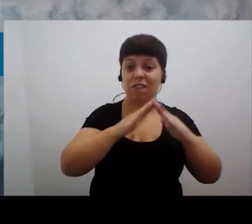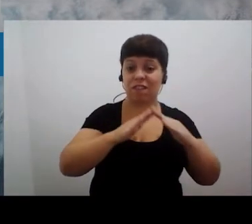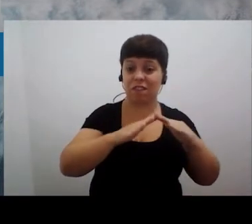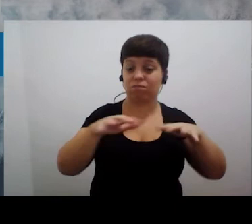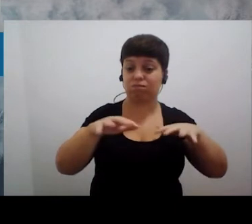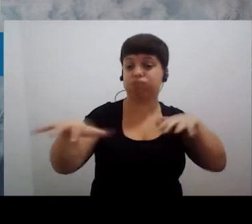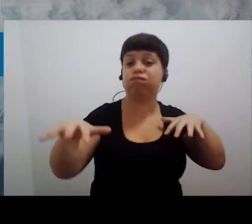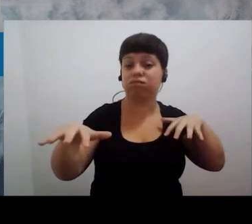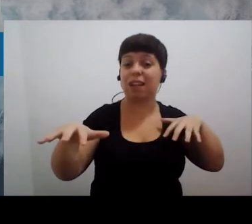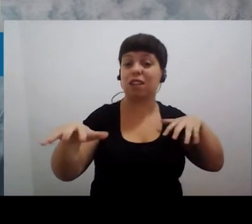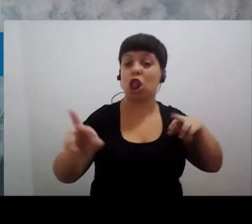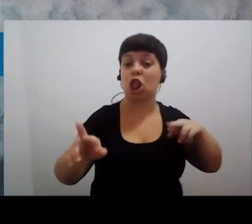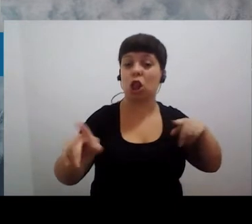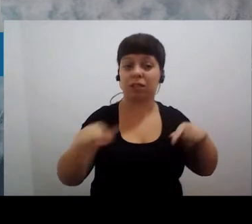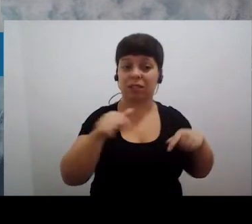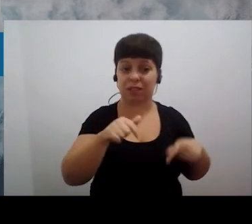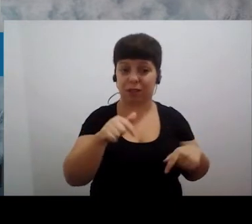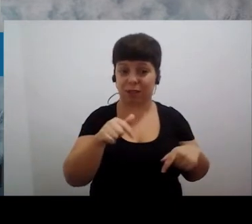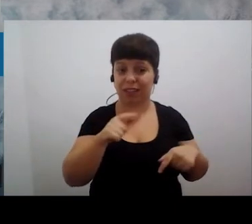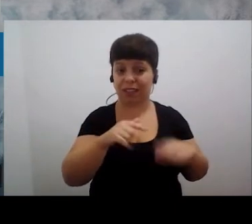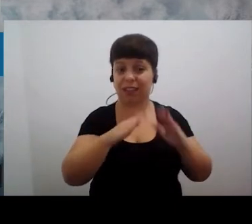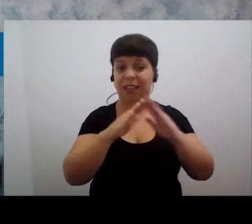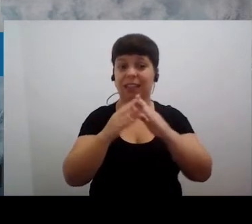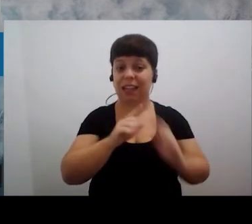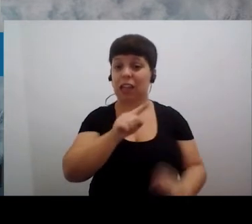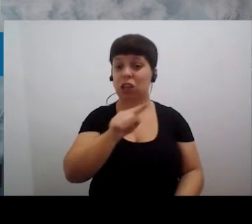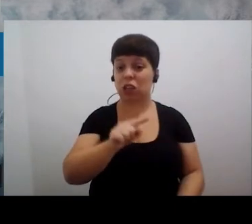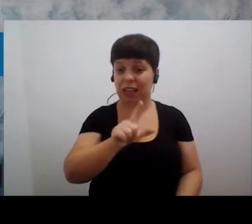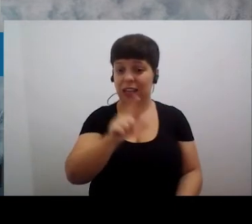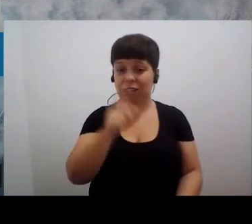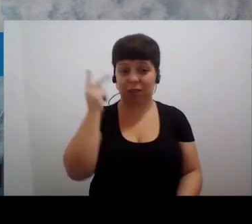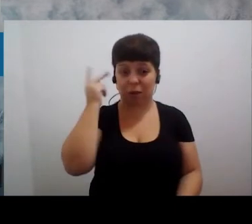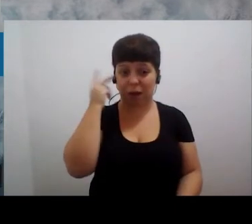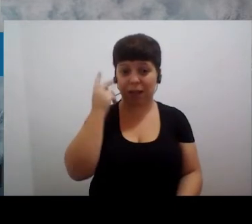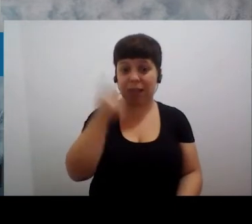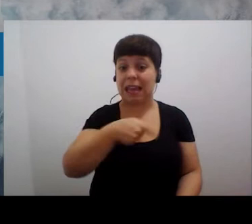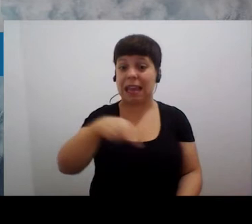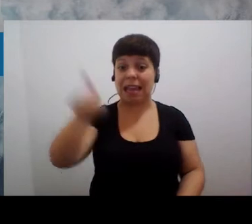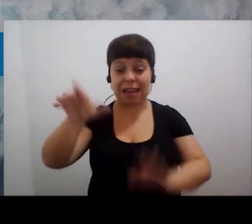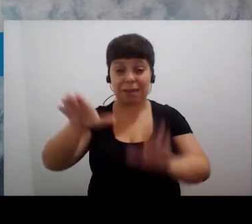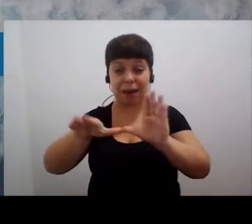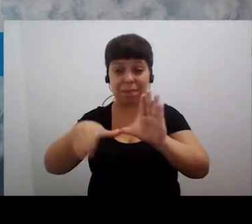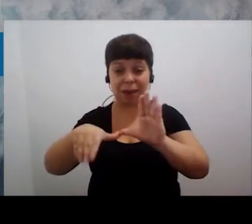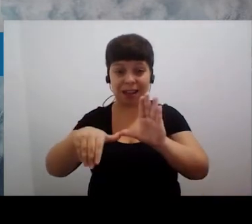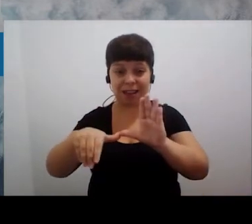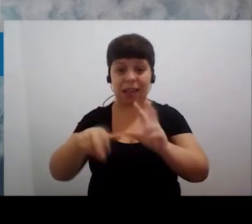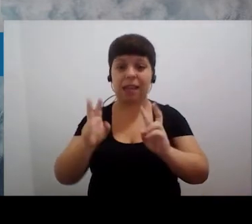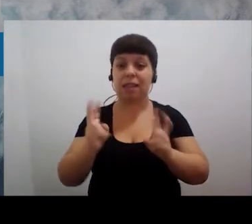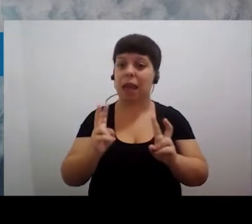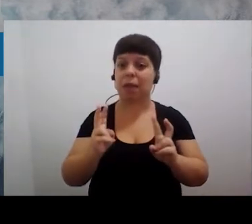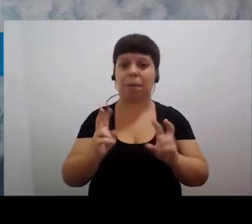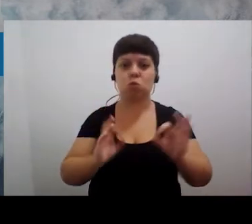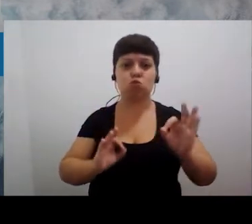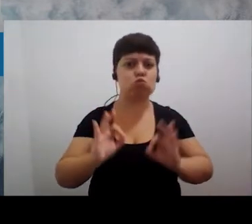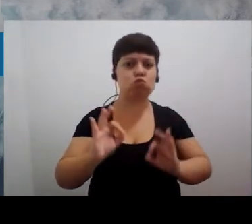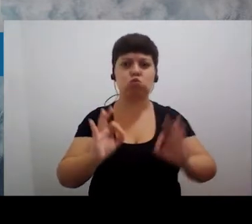mar. Para a gente que é daqui, um ser periférico da quebrada, principalmente da Zona Leste de São Paulo, ir para a praia é